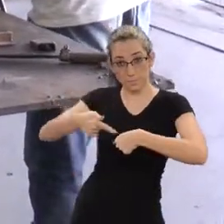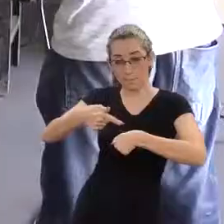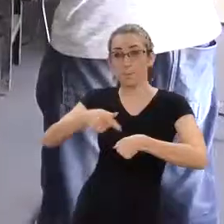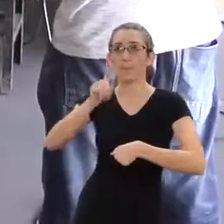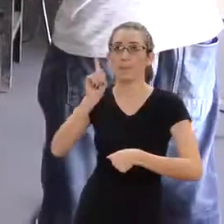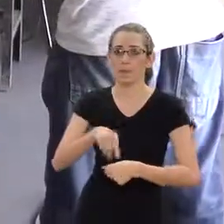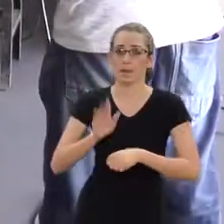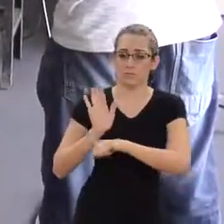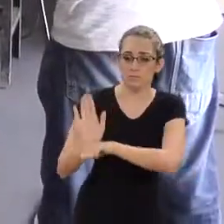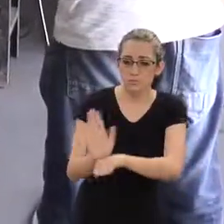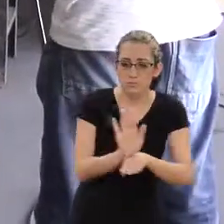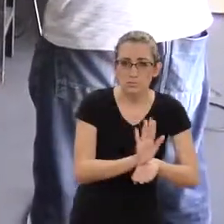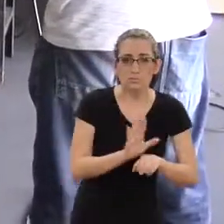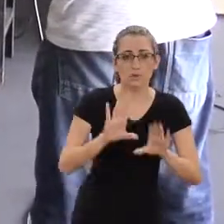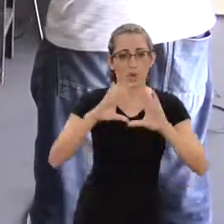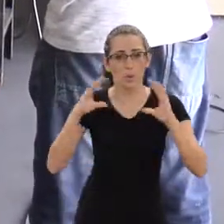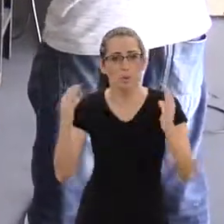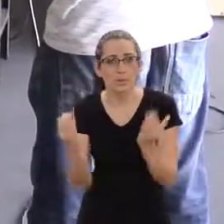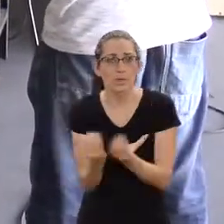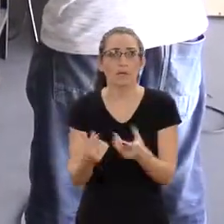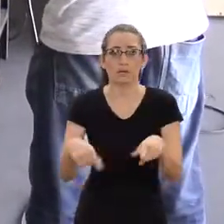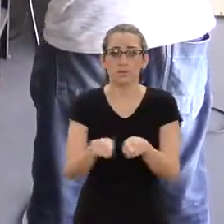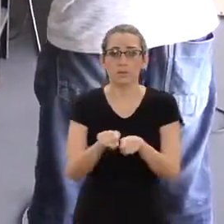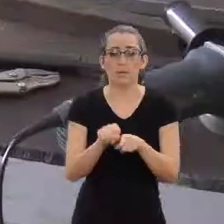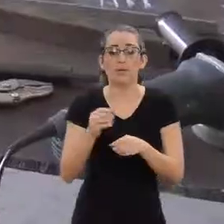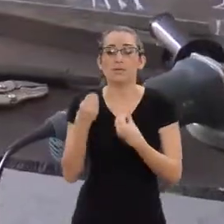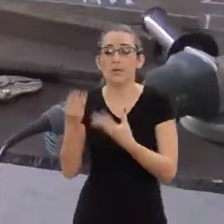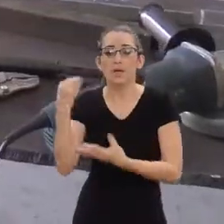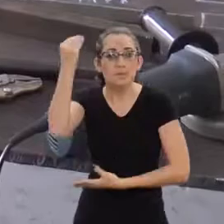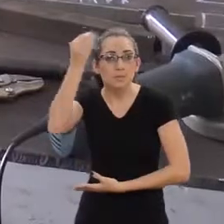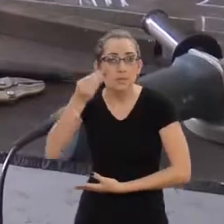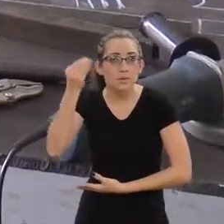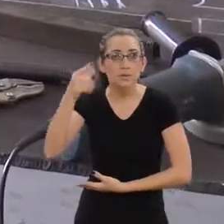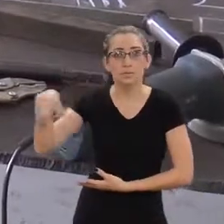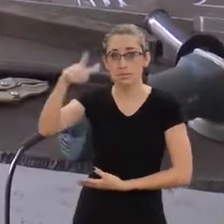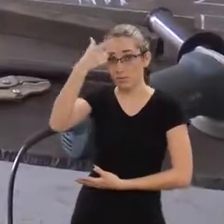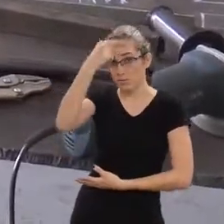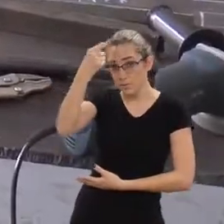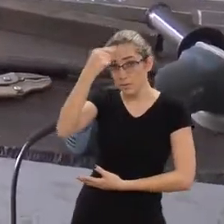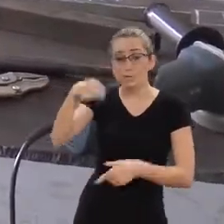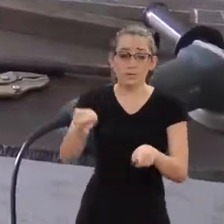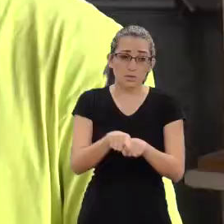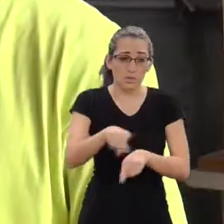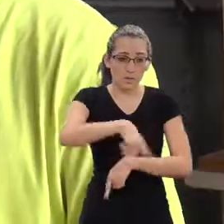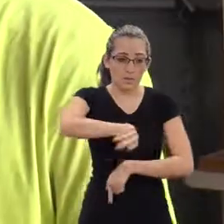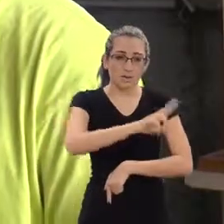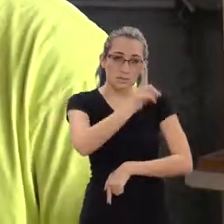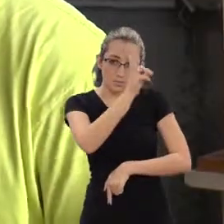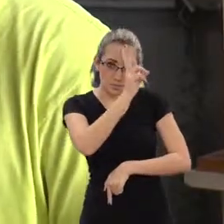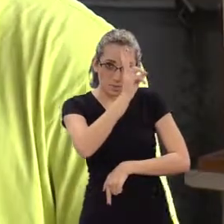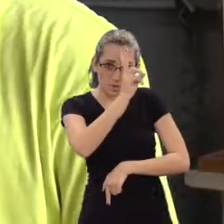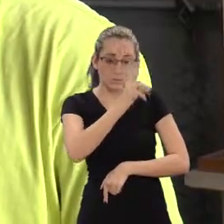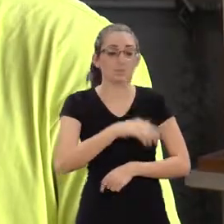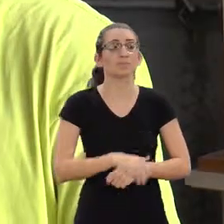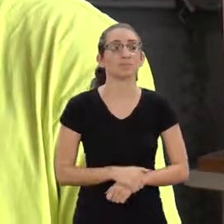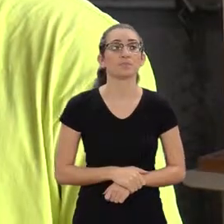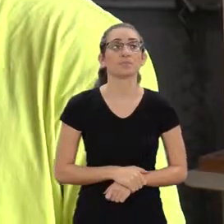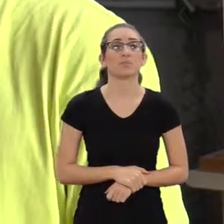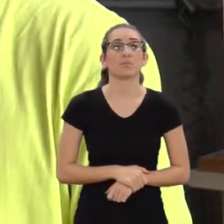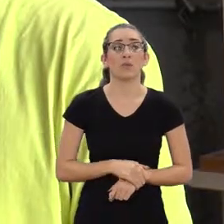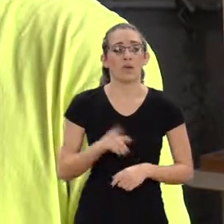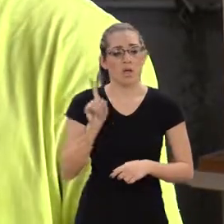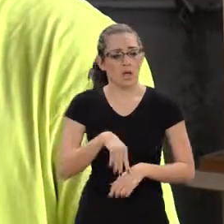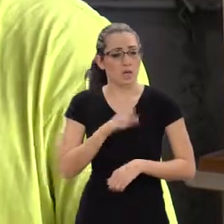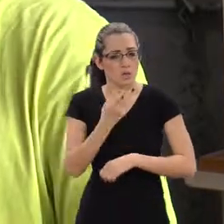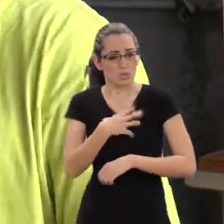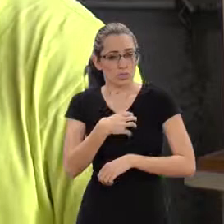entre escola e universidade, trazendo novas experiências a graduandos e alunos do ensino fundamental. Aqui se visa em ajudar